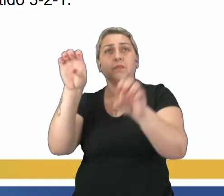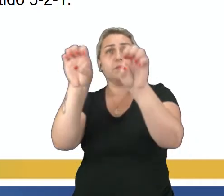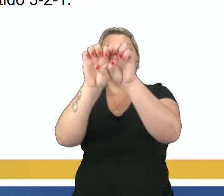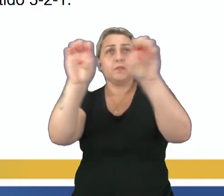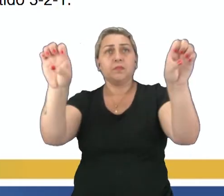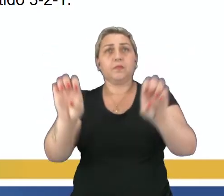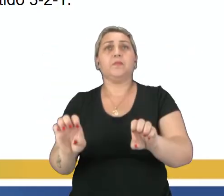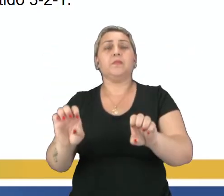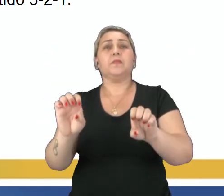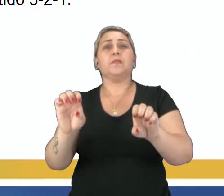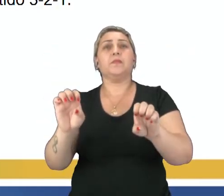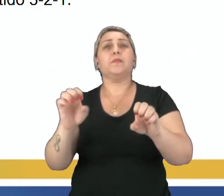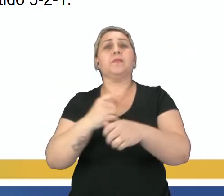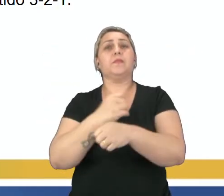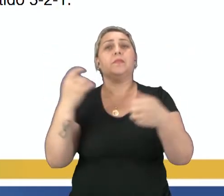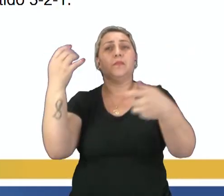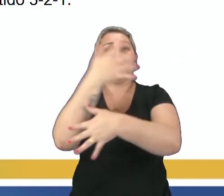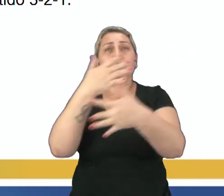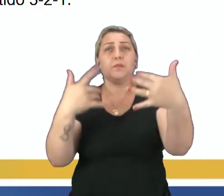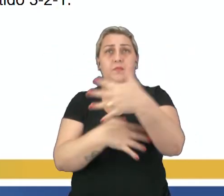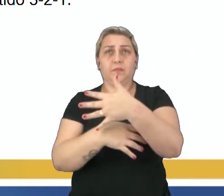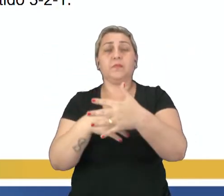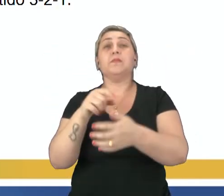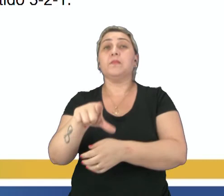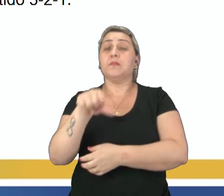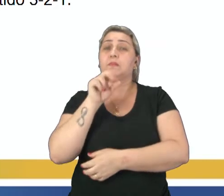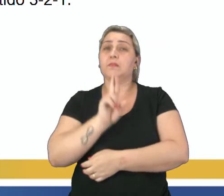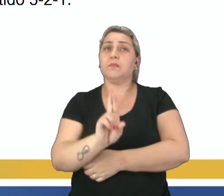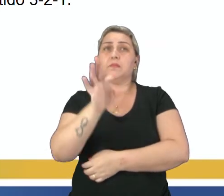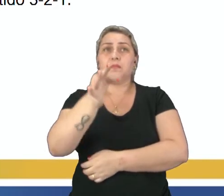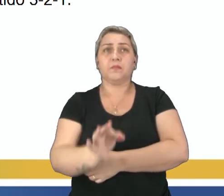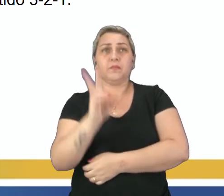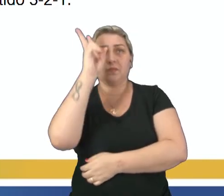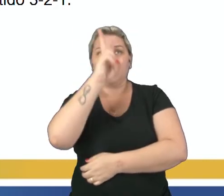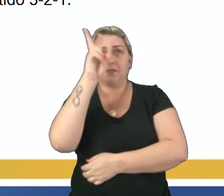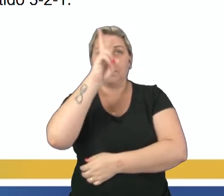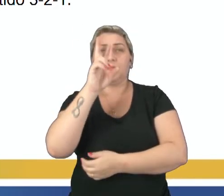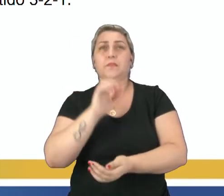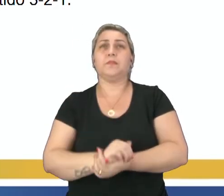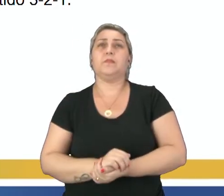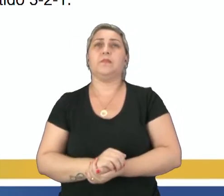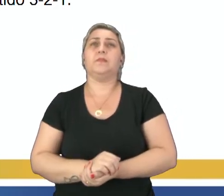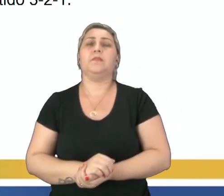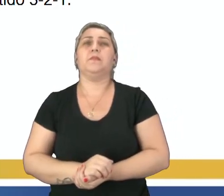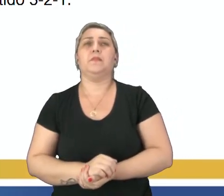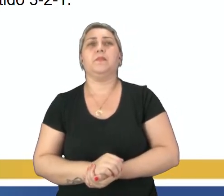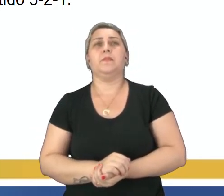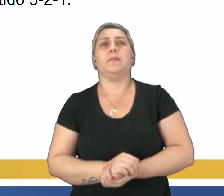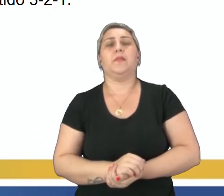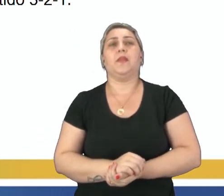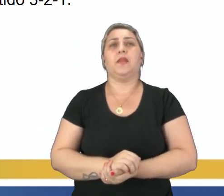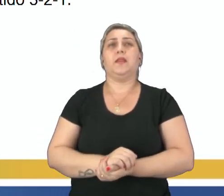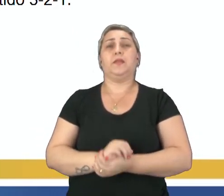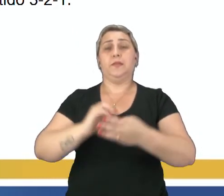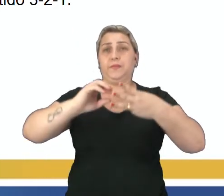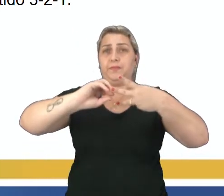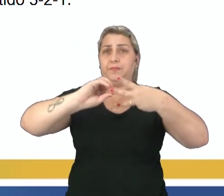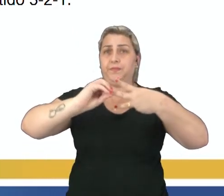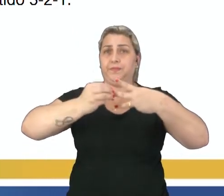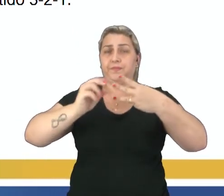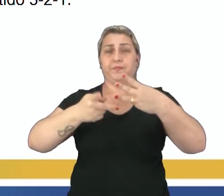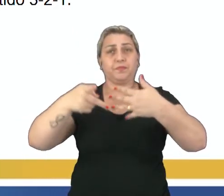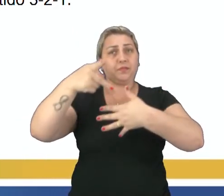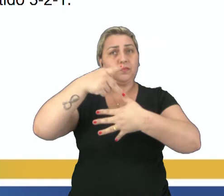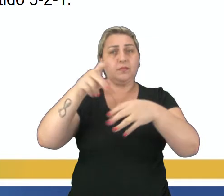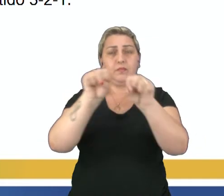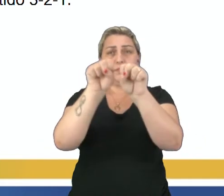marque aquela que não descreve uma função do sistema nervoso, ou seja, qual é a única alternativa aí que não tem